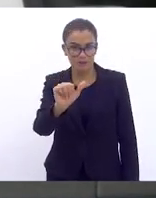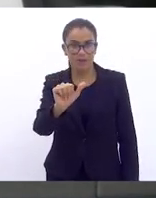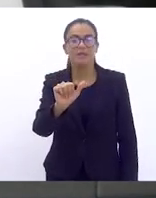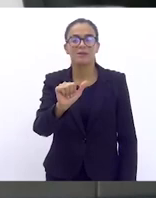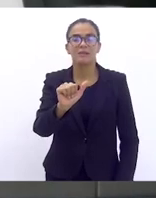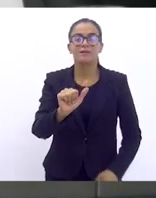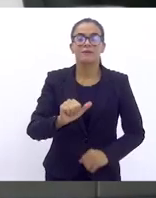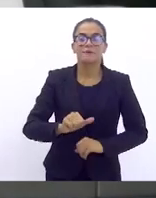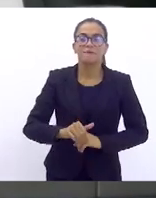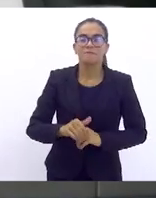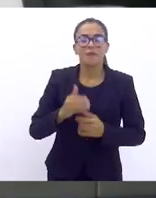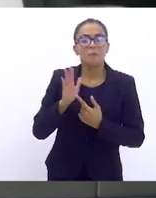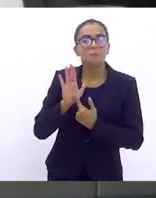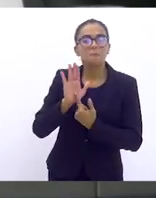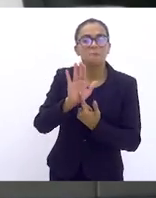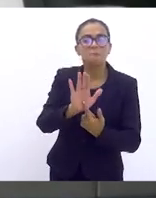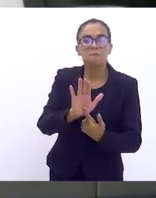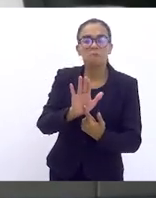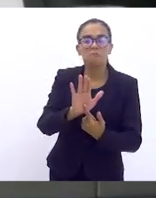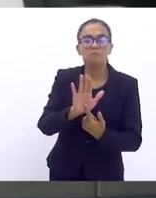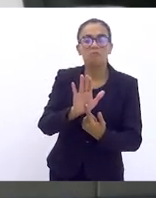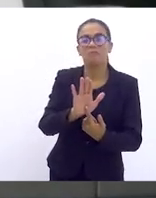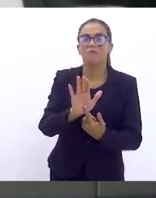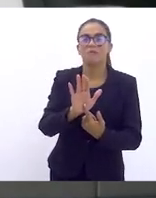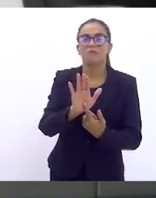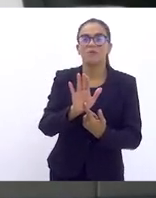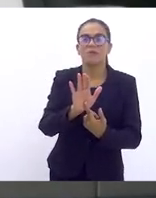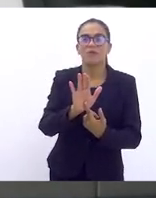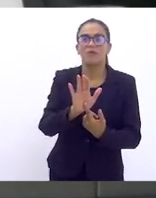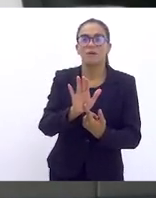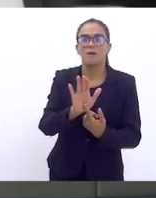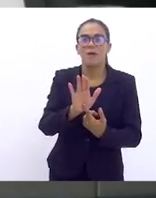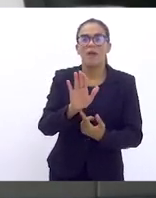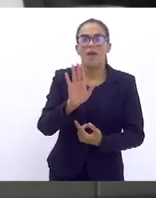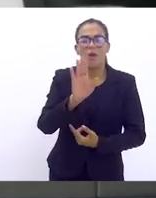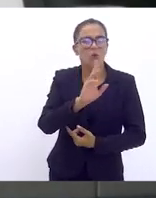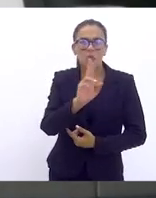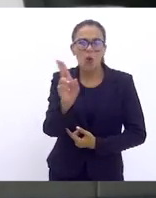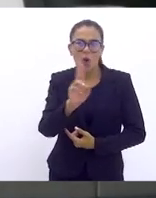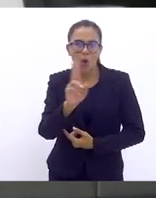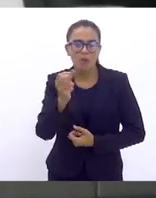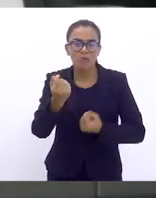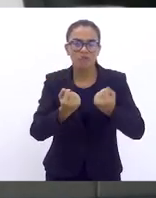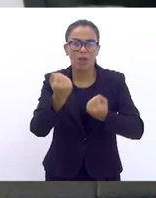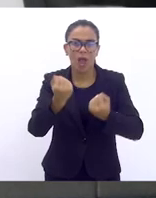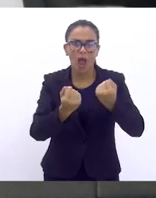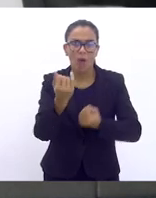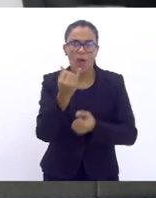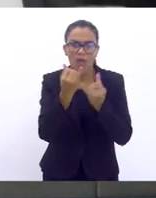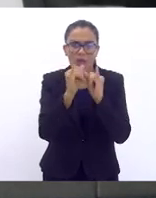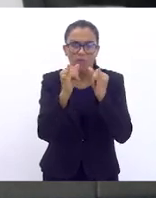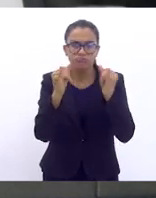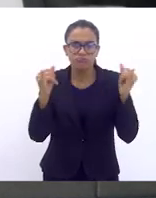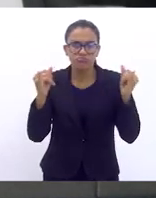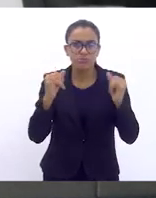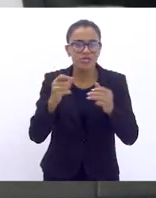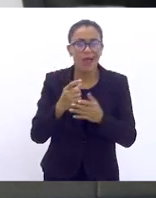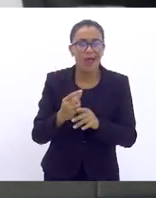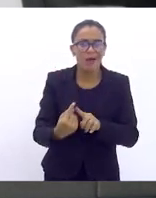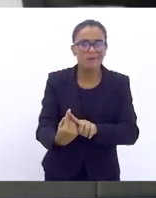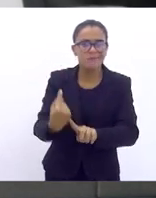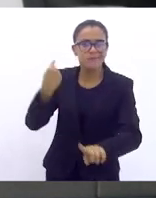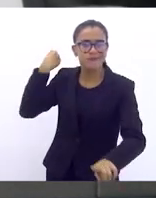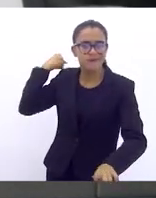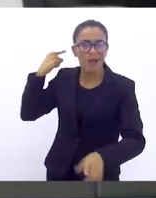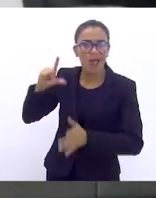apresentava o novo que a Toyota o carro elétrico já vai ficar ultrapassado né